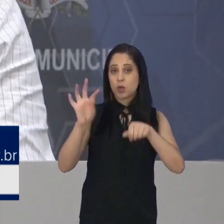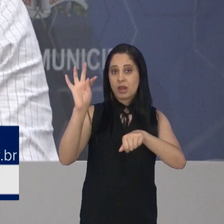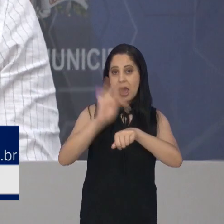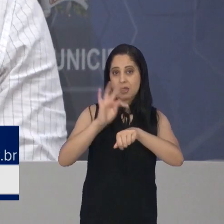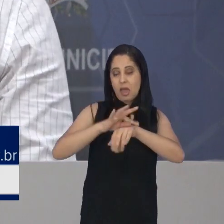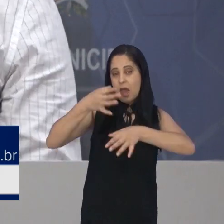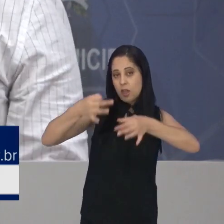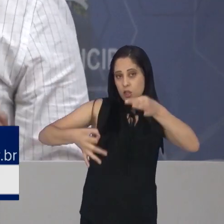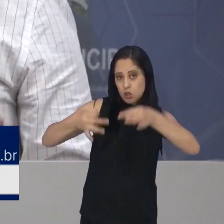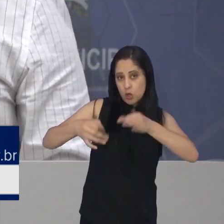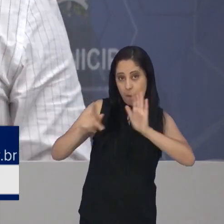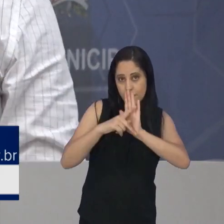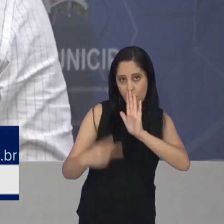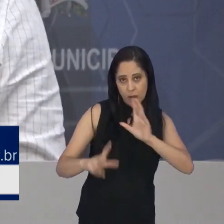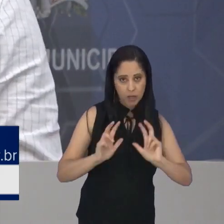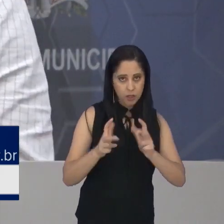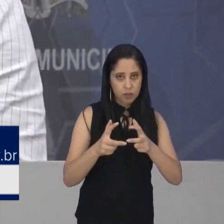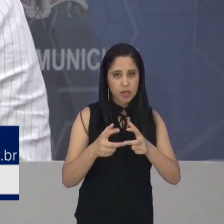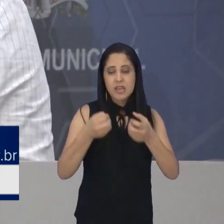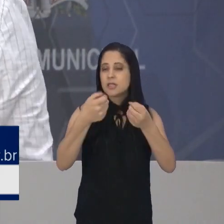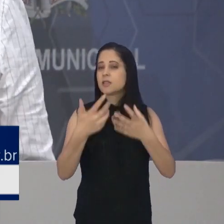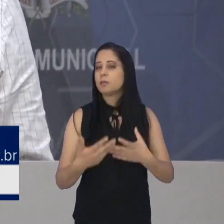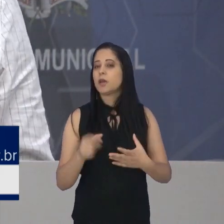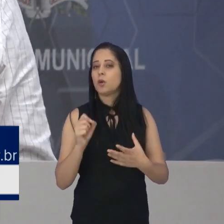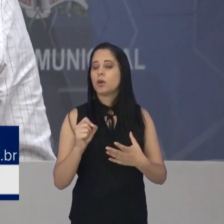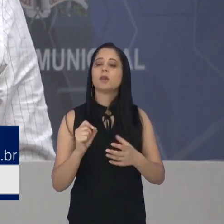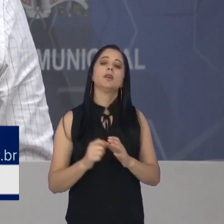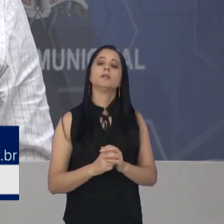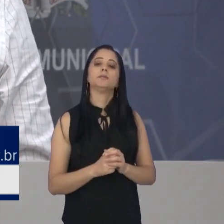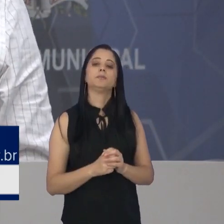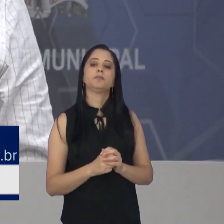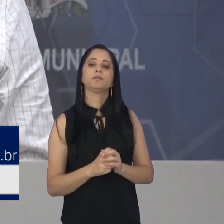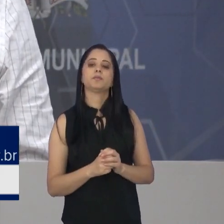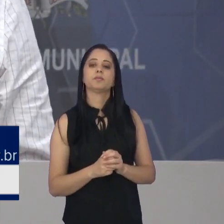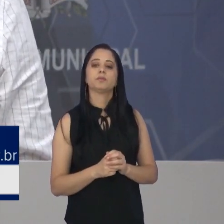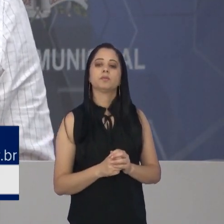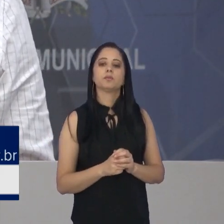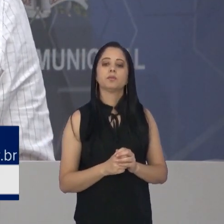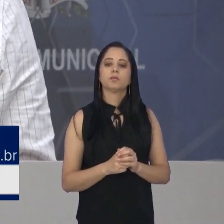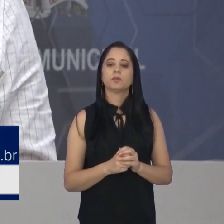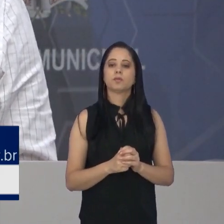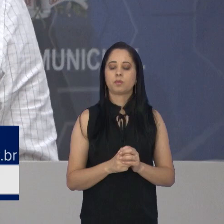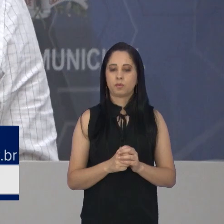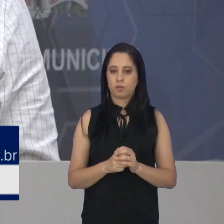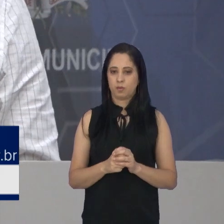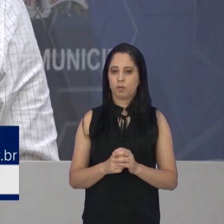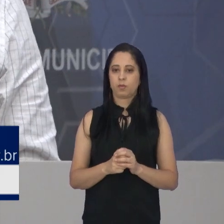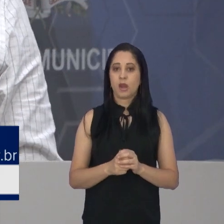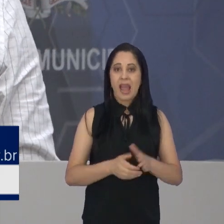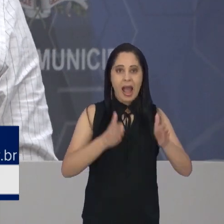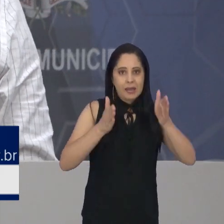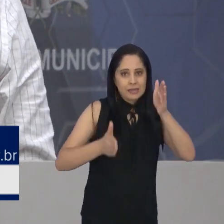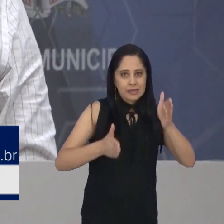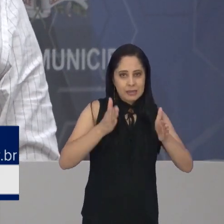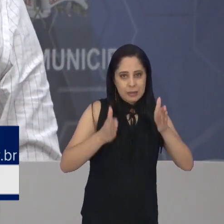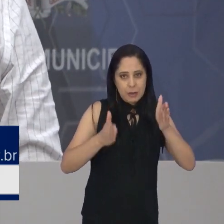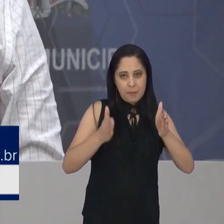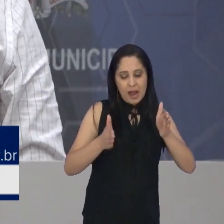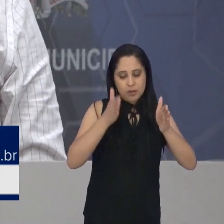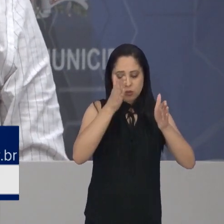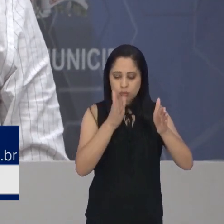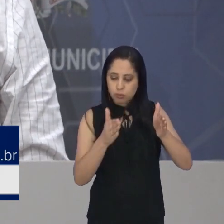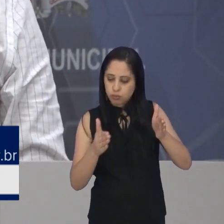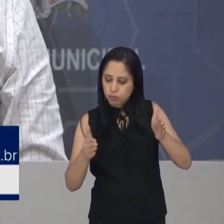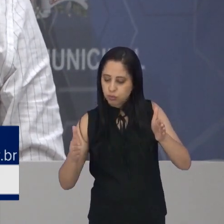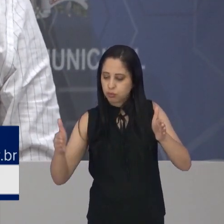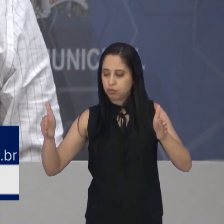casa fala, em seu parecer, que a autorização para as futuras prorrogações de prazo e para a